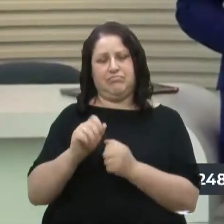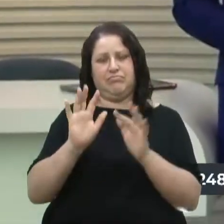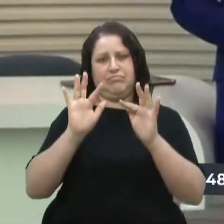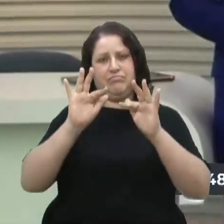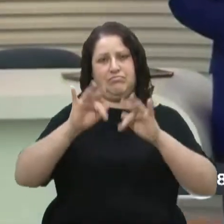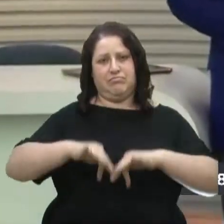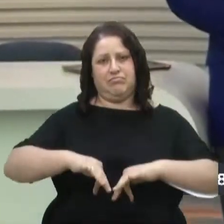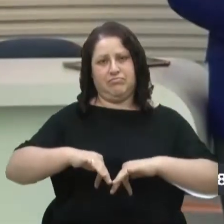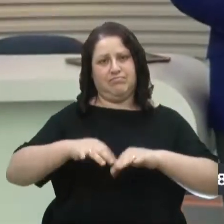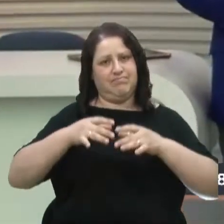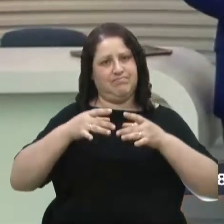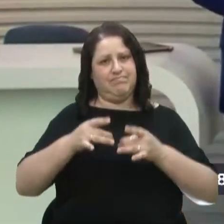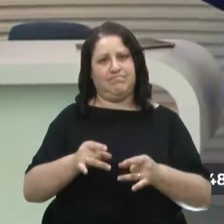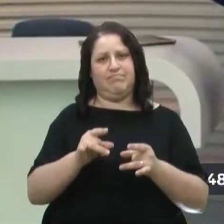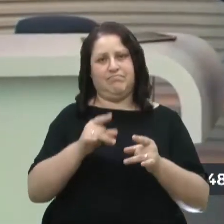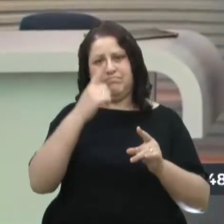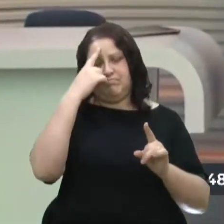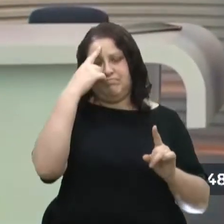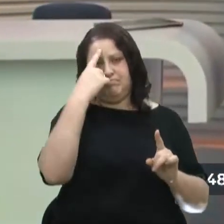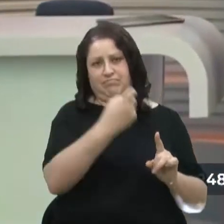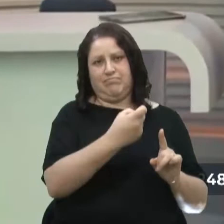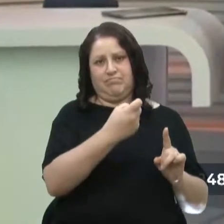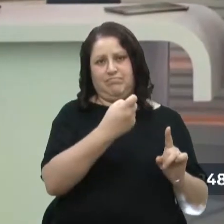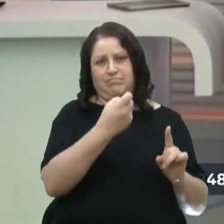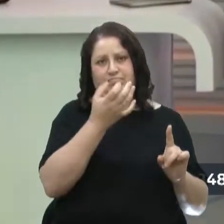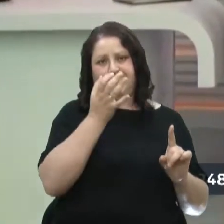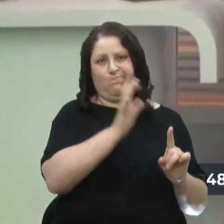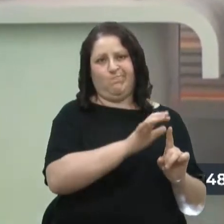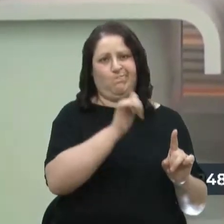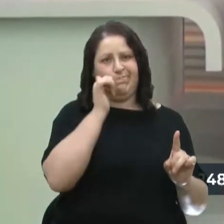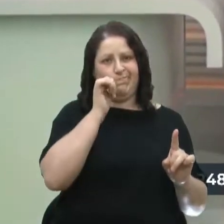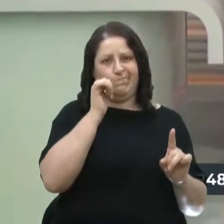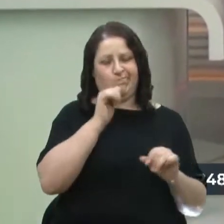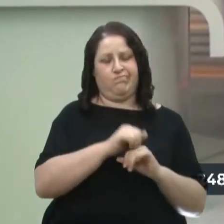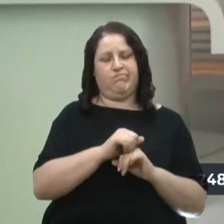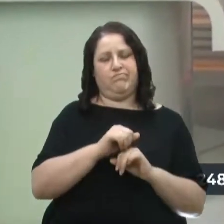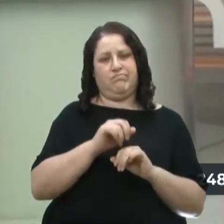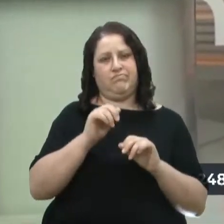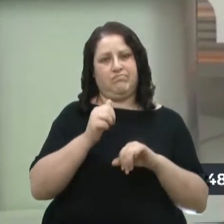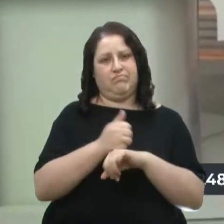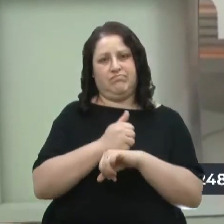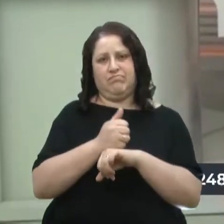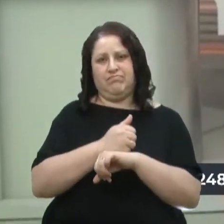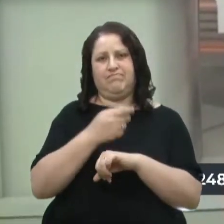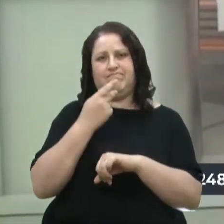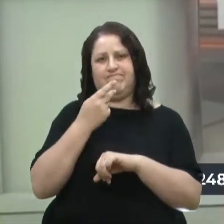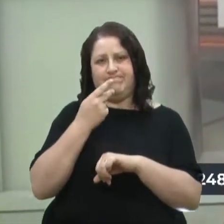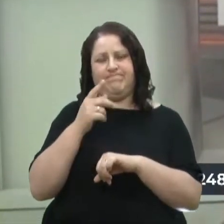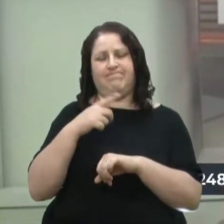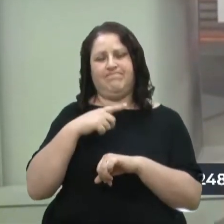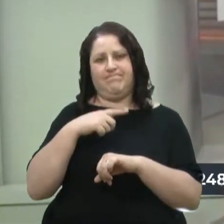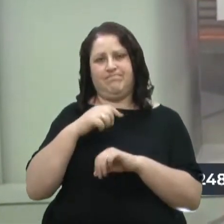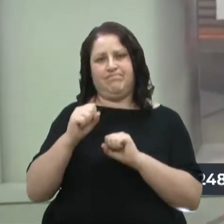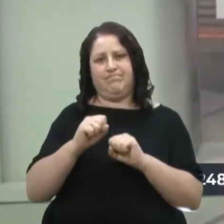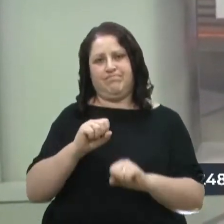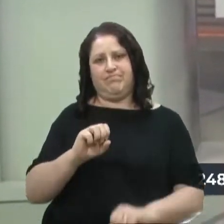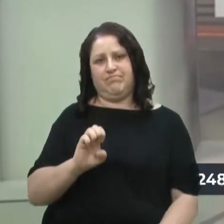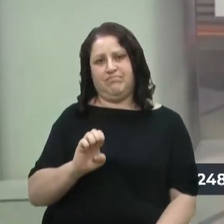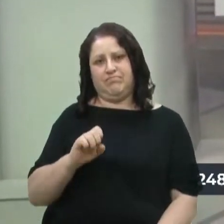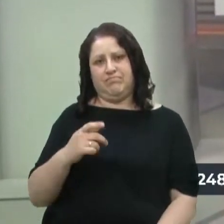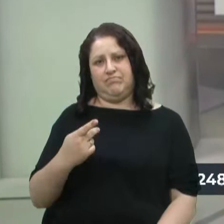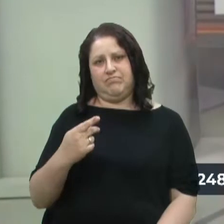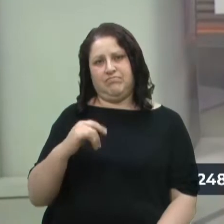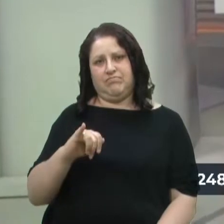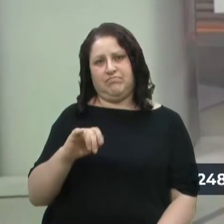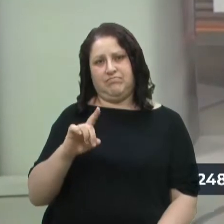mulheres. Especialistas avaliam que o crime de feminicídio já pode ser considerado uma epidemia. Só no Rio Grande do Sul, uma mulher